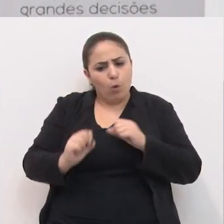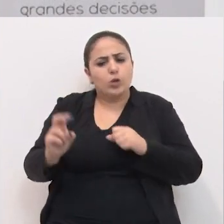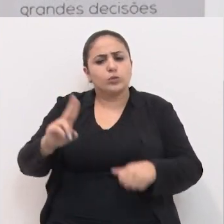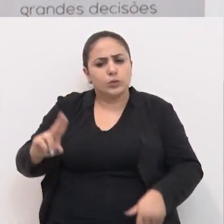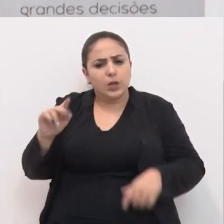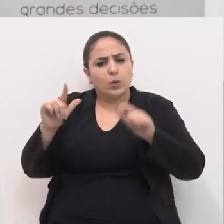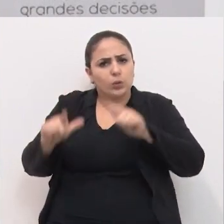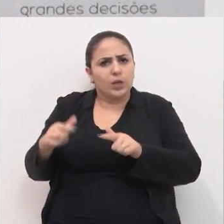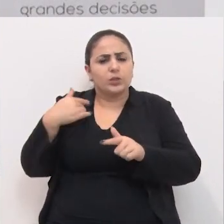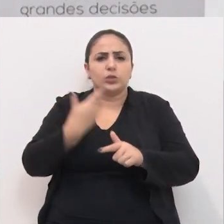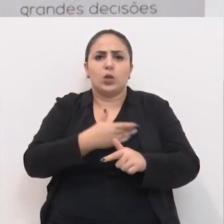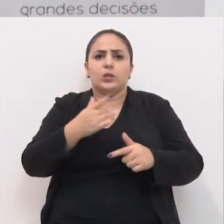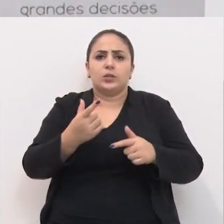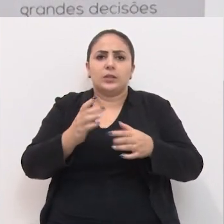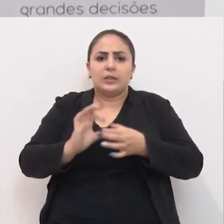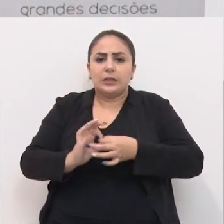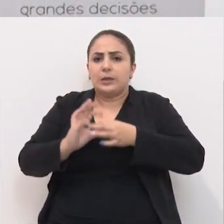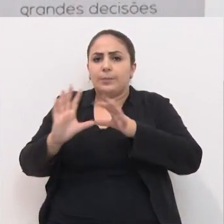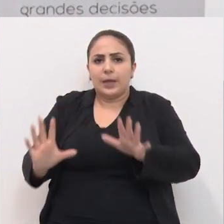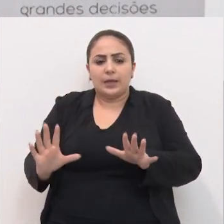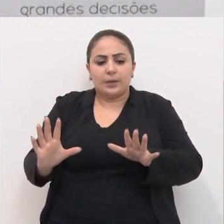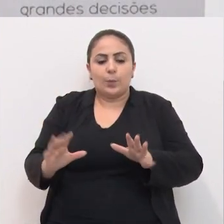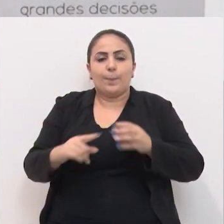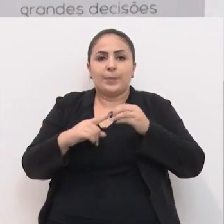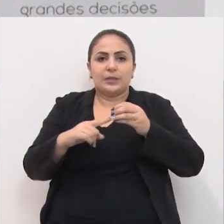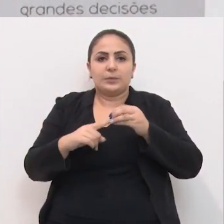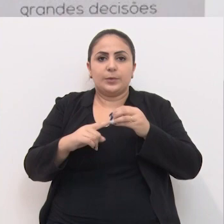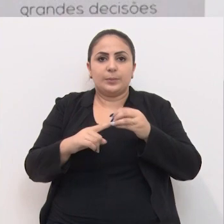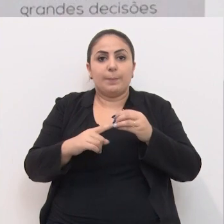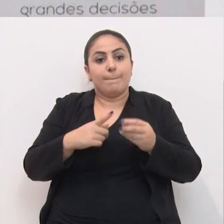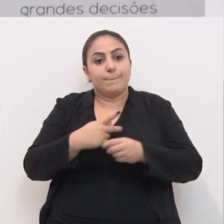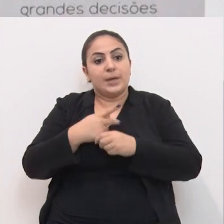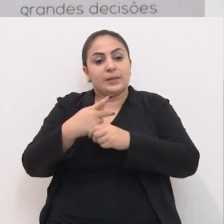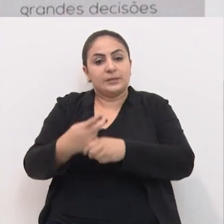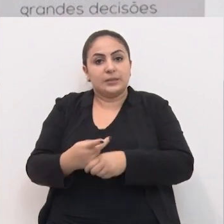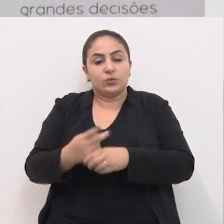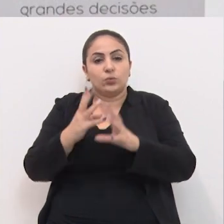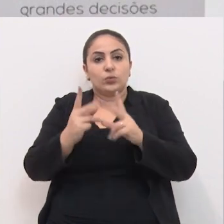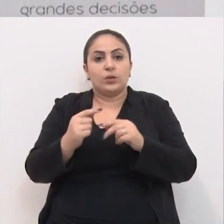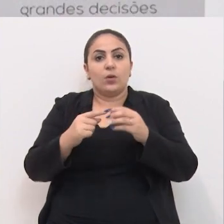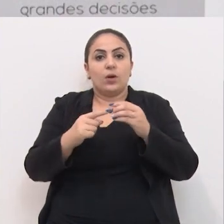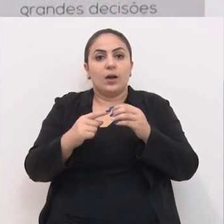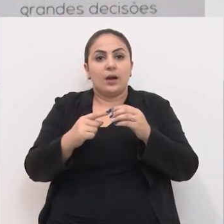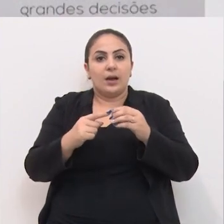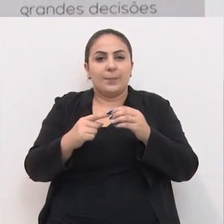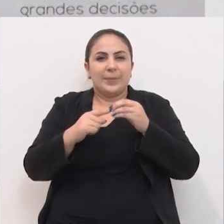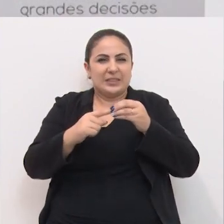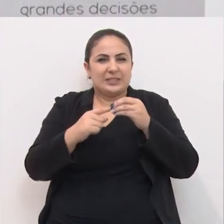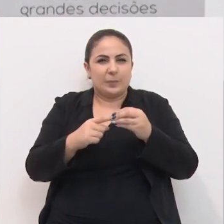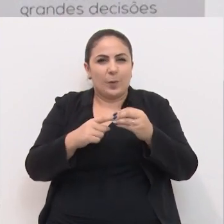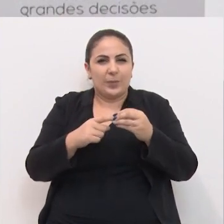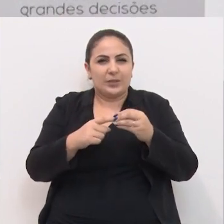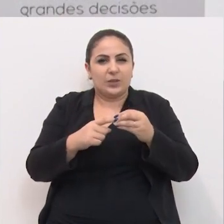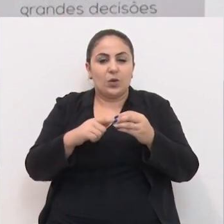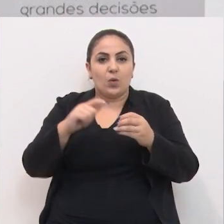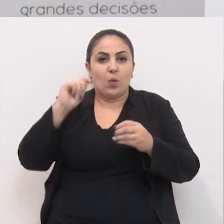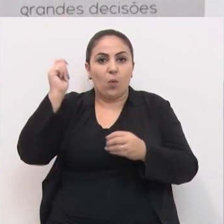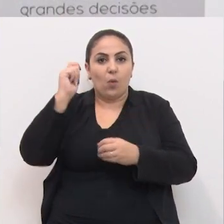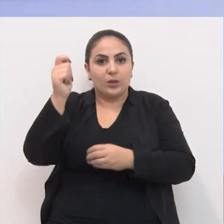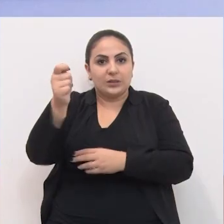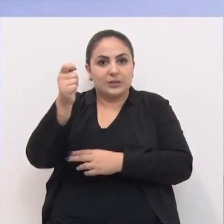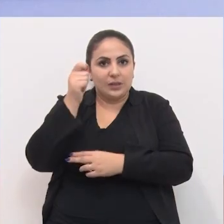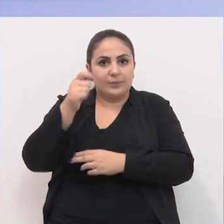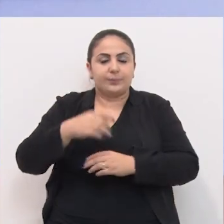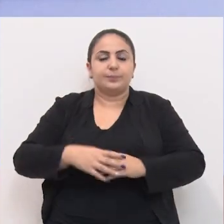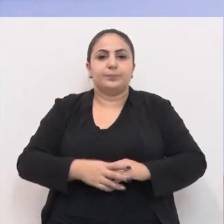condições, que hoje ele não está em condições, infelizmente, mas faremos o mesmo trabalho feito no restaurante, no